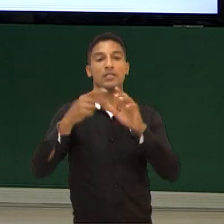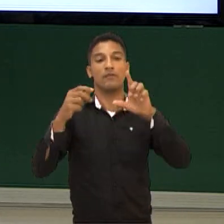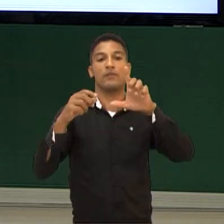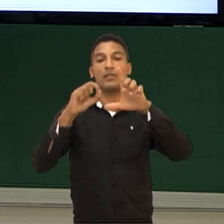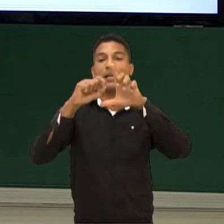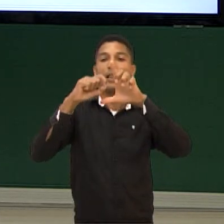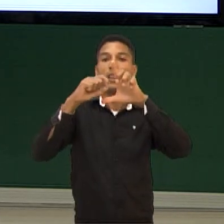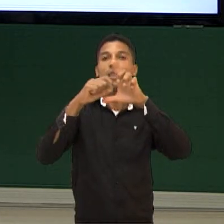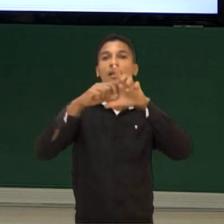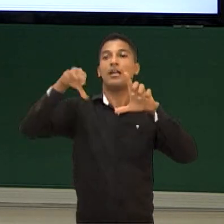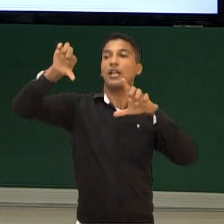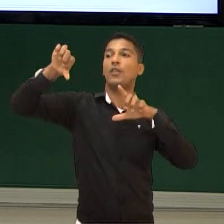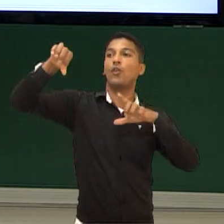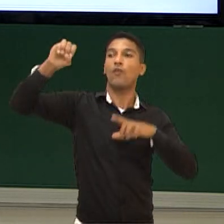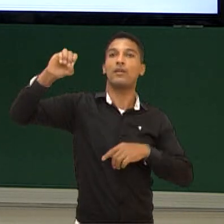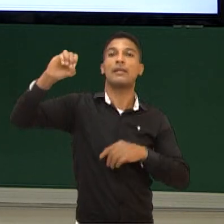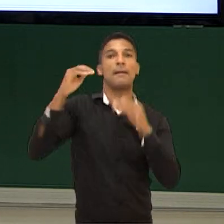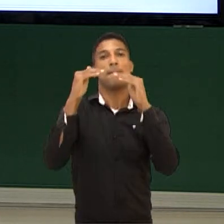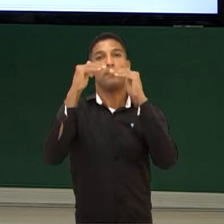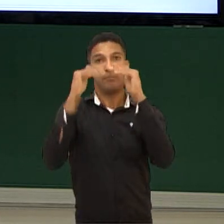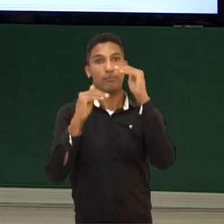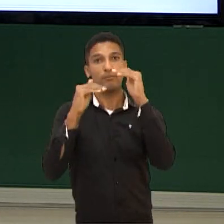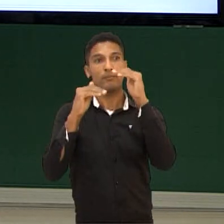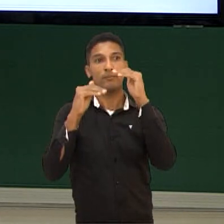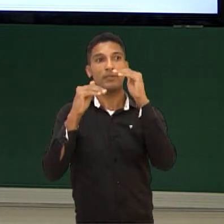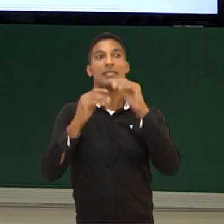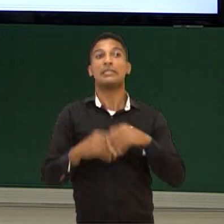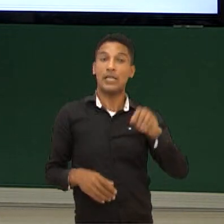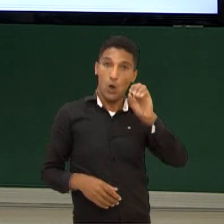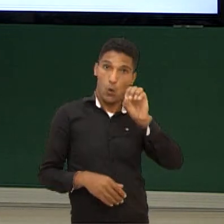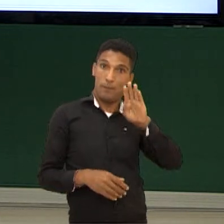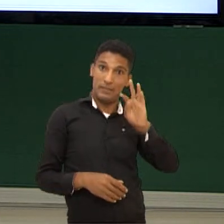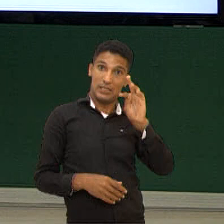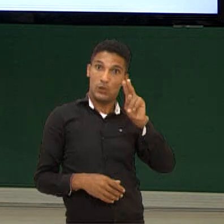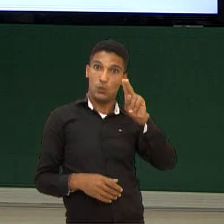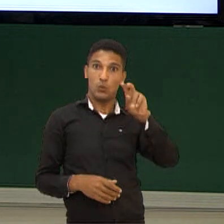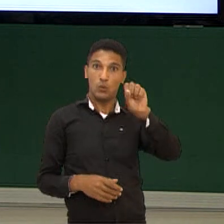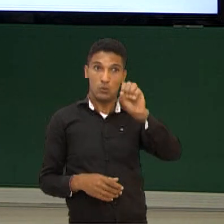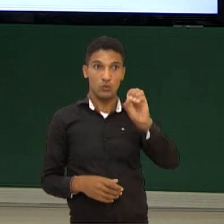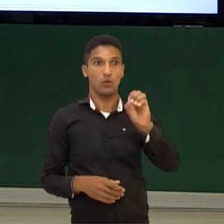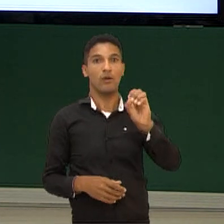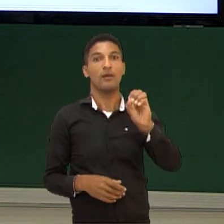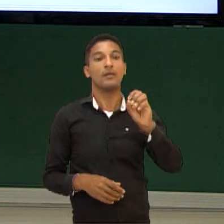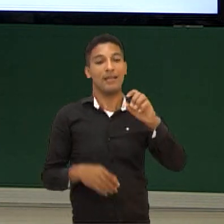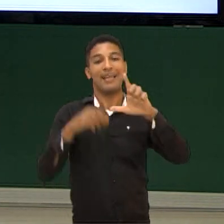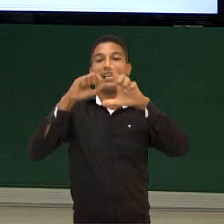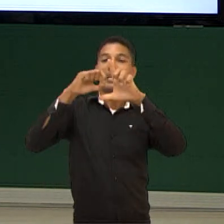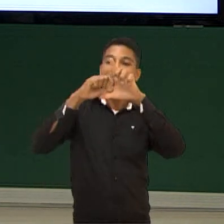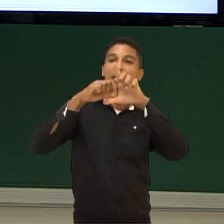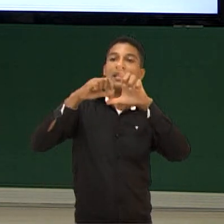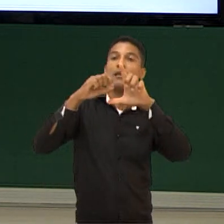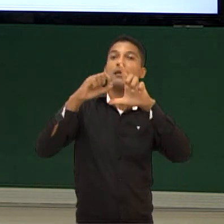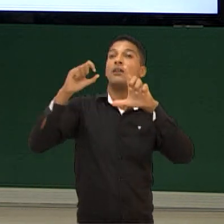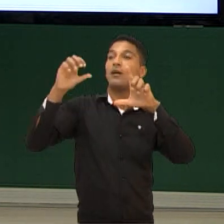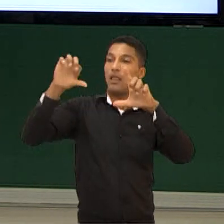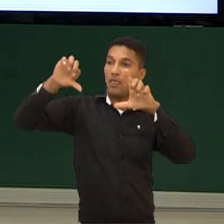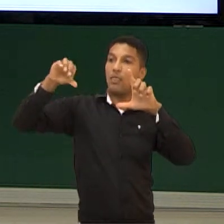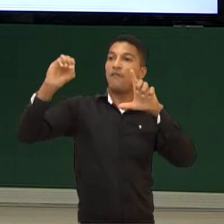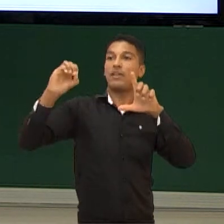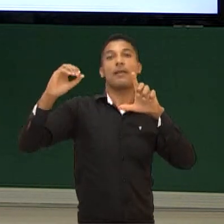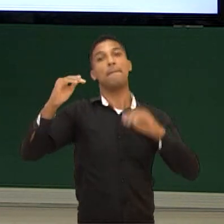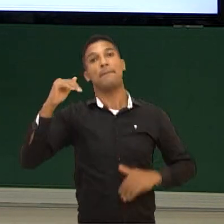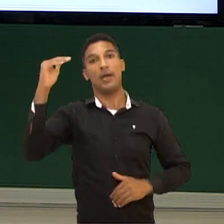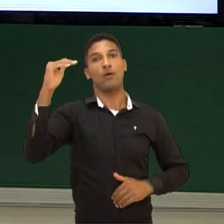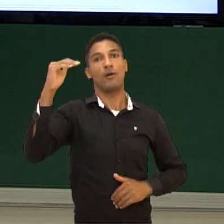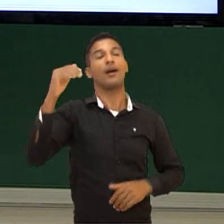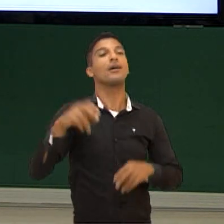90 graus. Então, nós sabemos que é 120 e ele é obtuso. Ou seja, a letra C é a letra